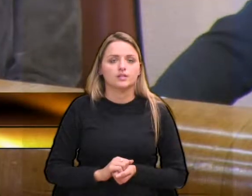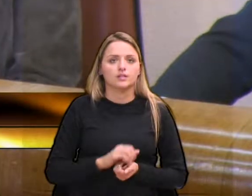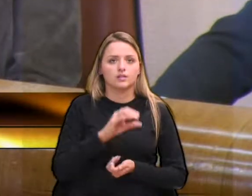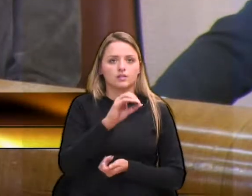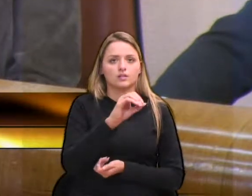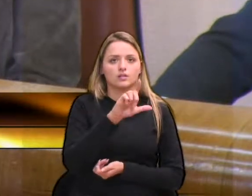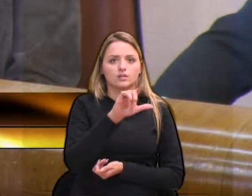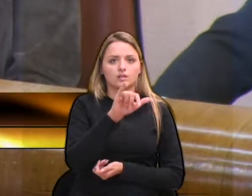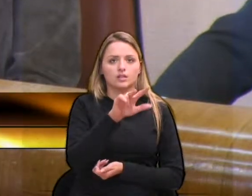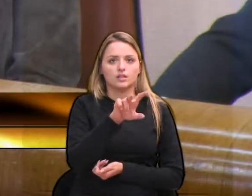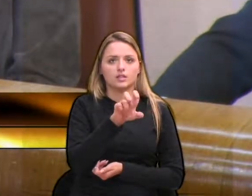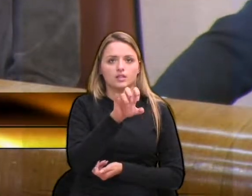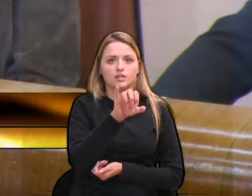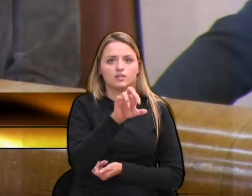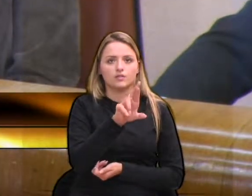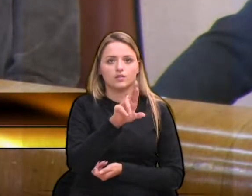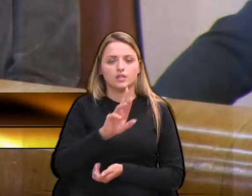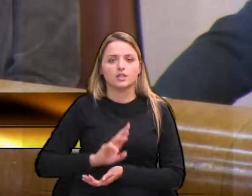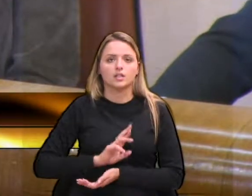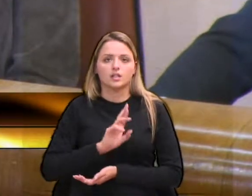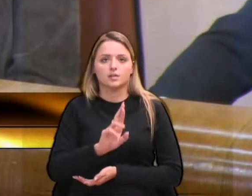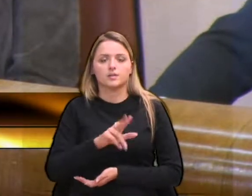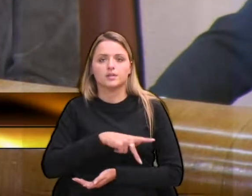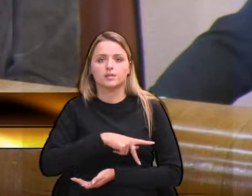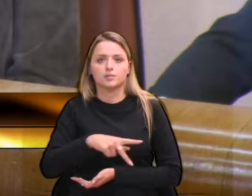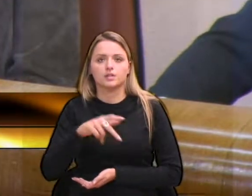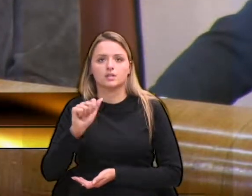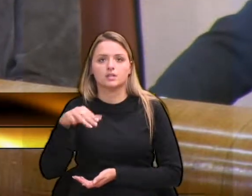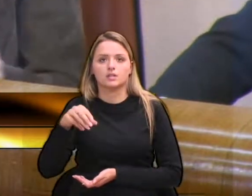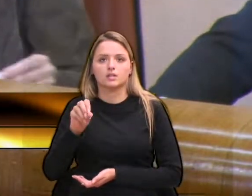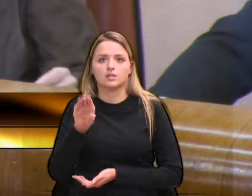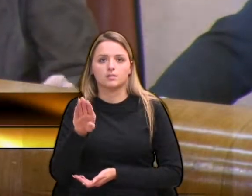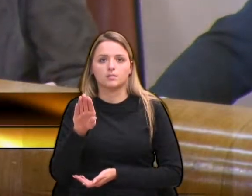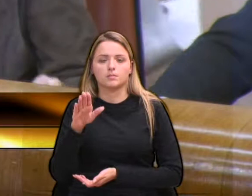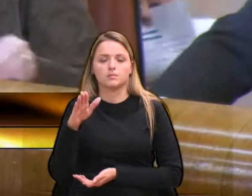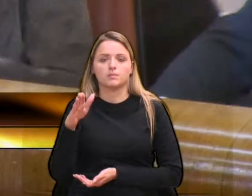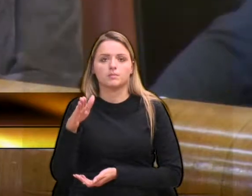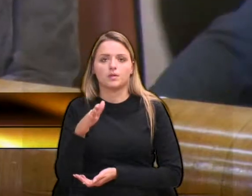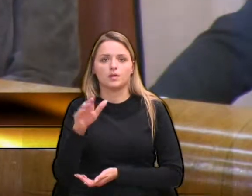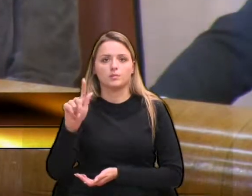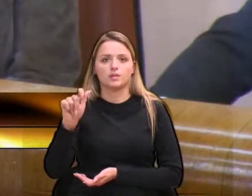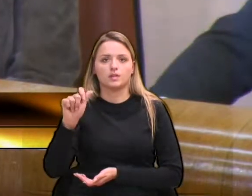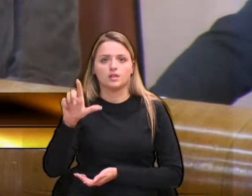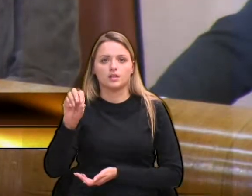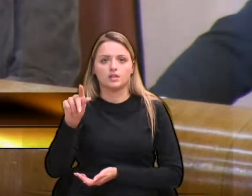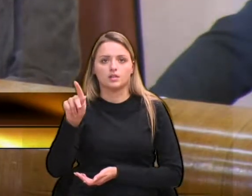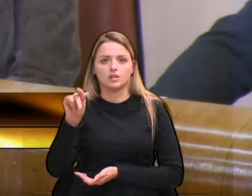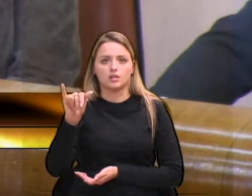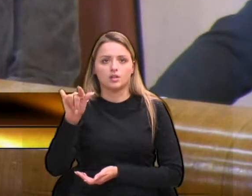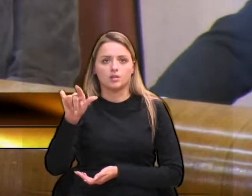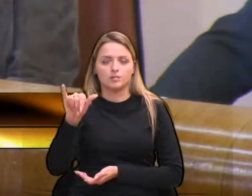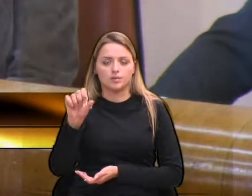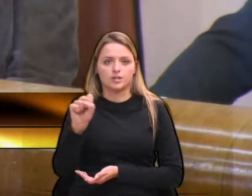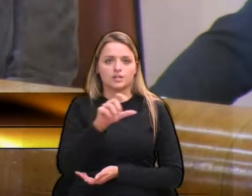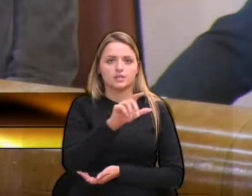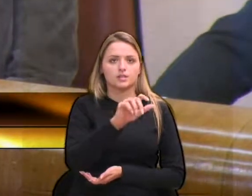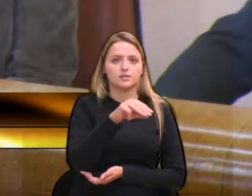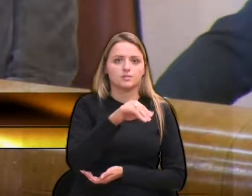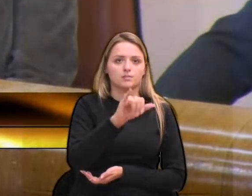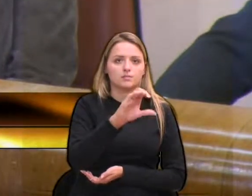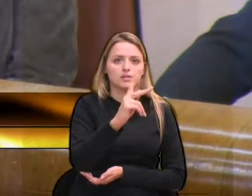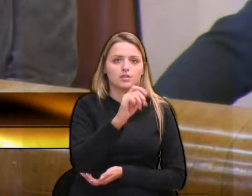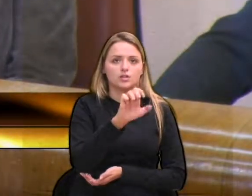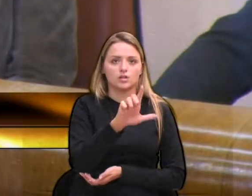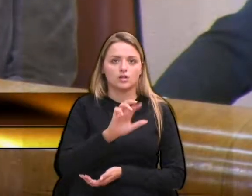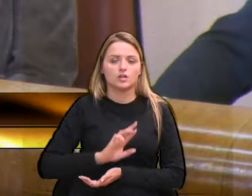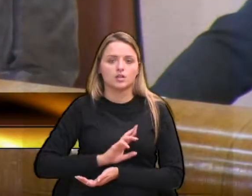Olivir Nava, representando a presidente da MOB Galópolis. Michel Sonda, representando o